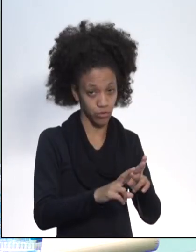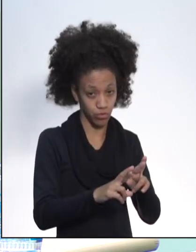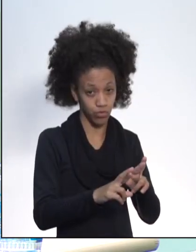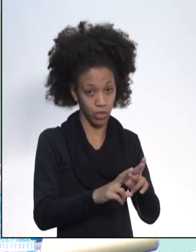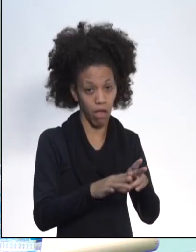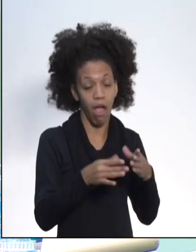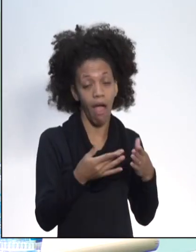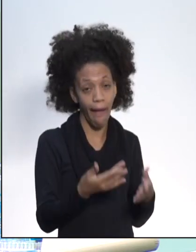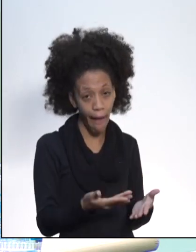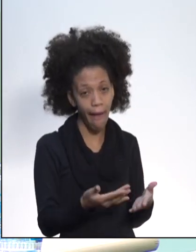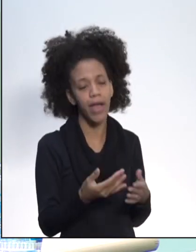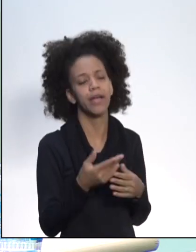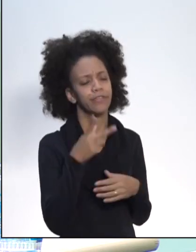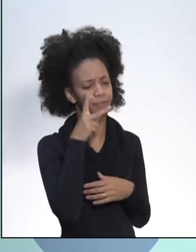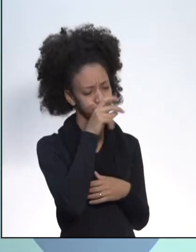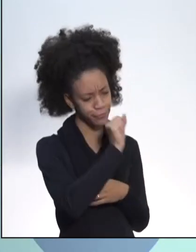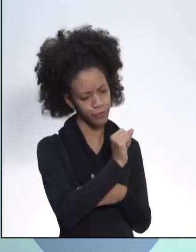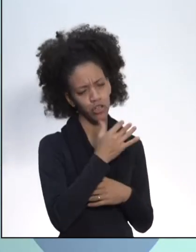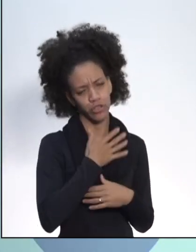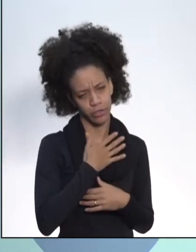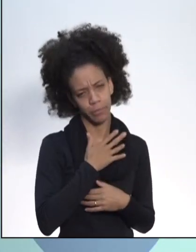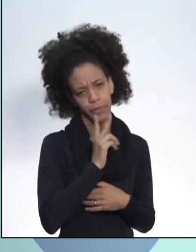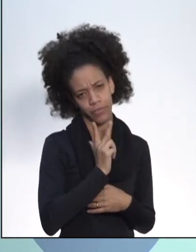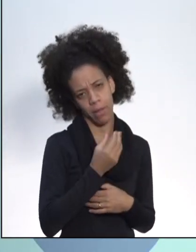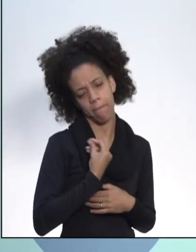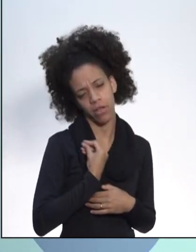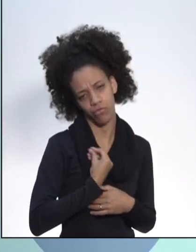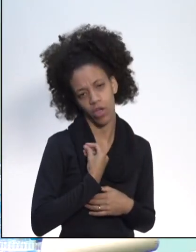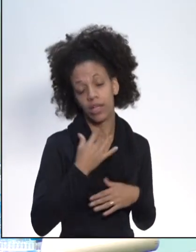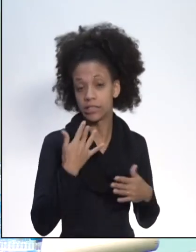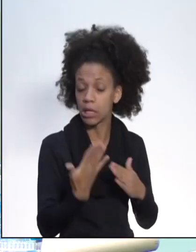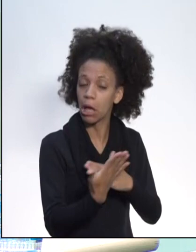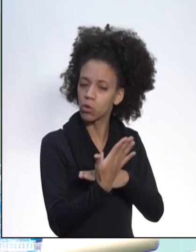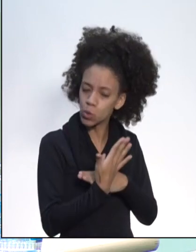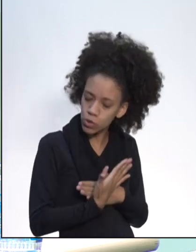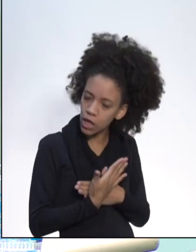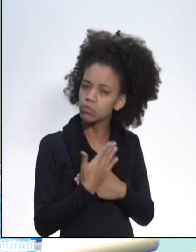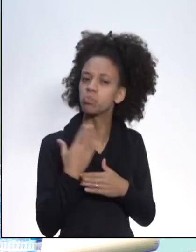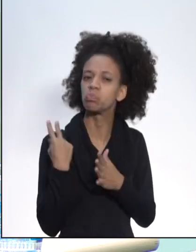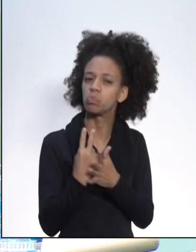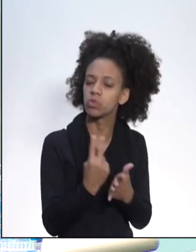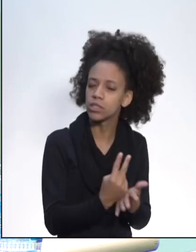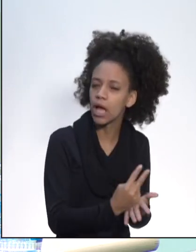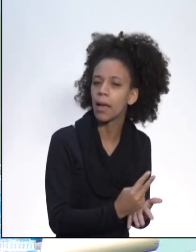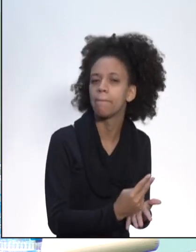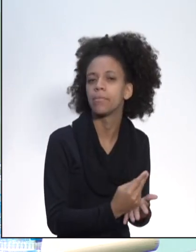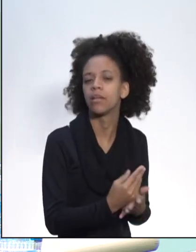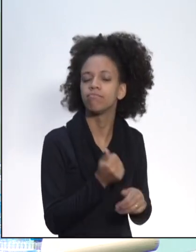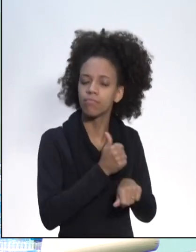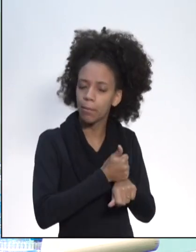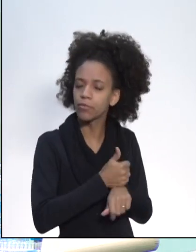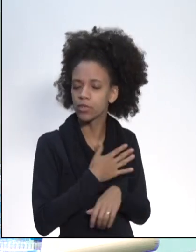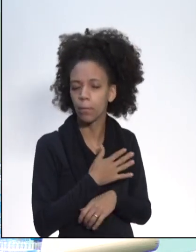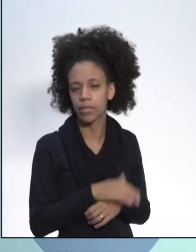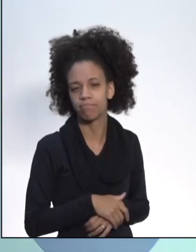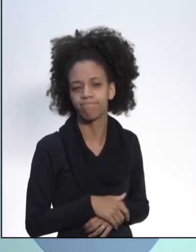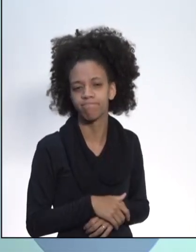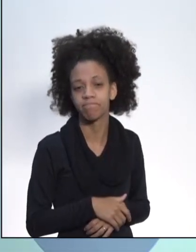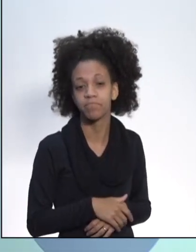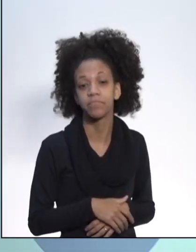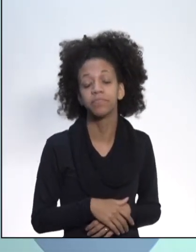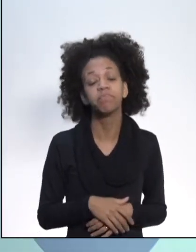era já um ponto forte e me ajudou muito, e tem me ajudado sempre na minha profissão. Tá